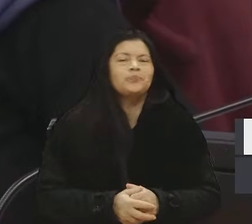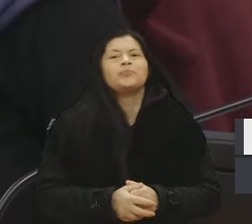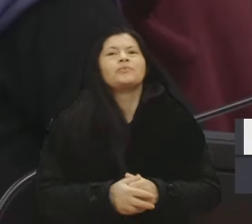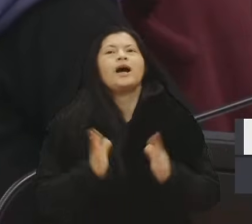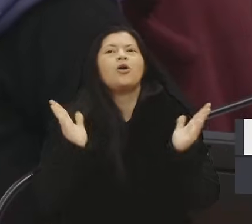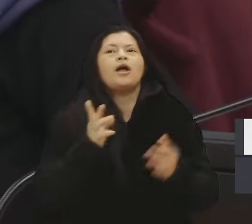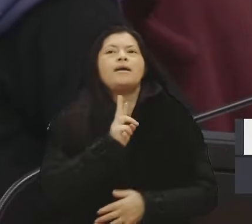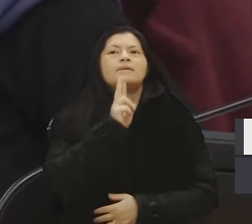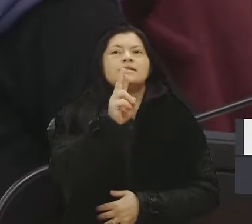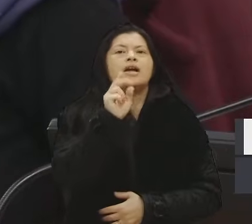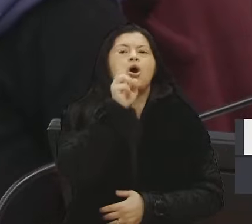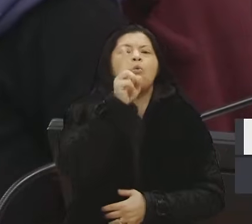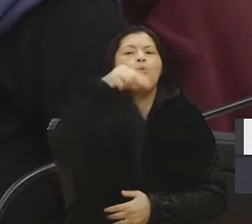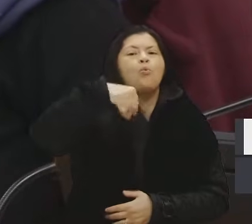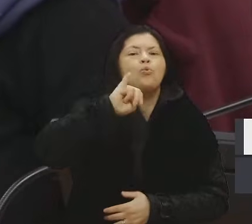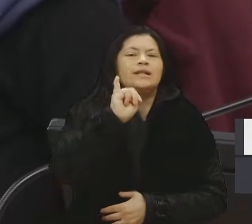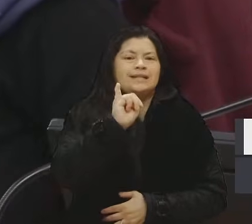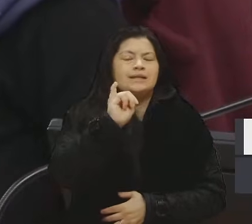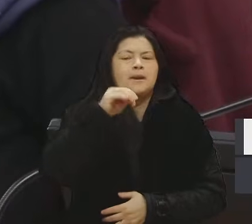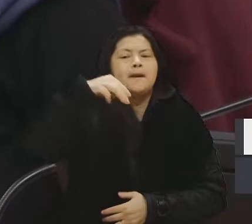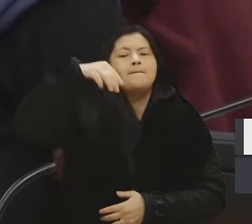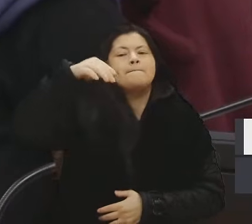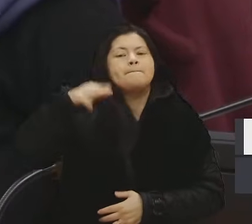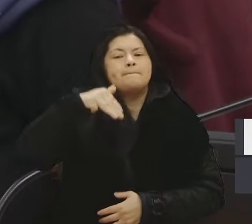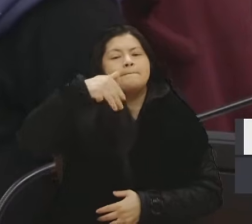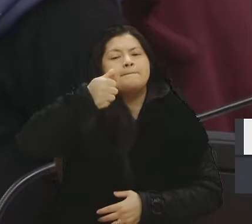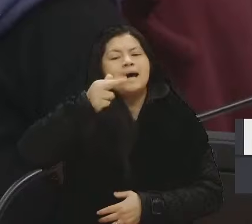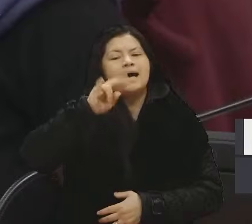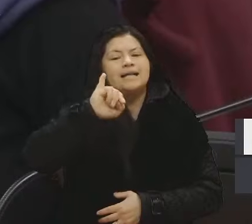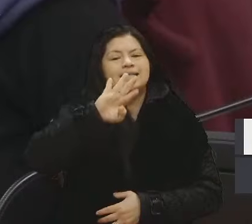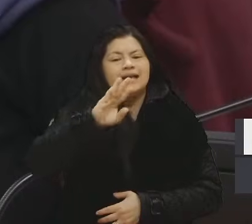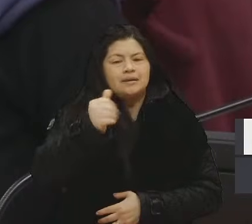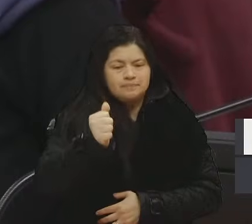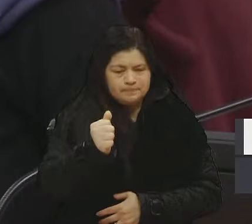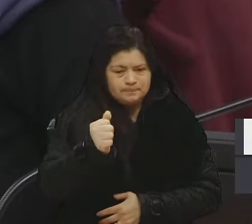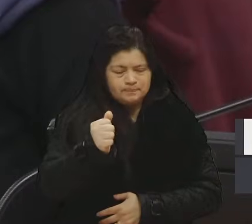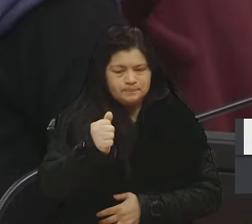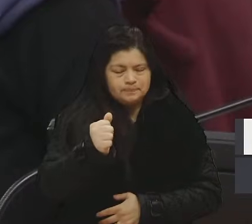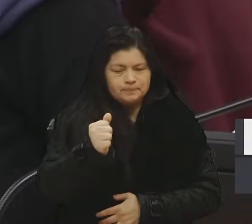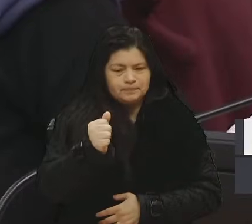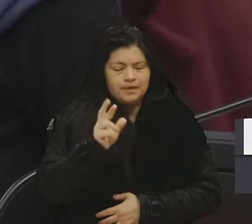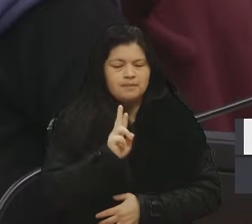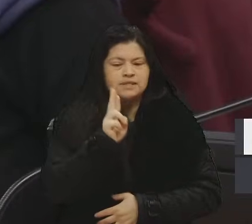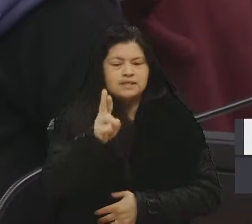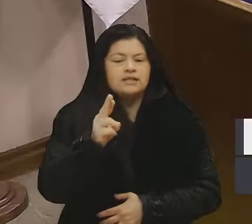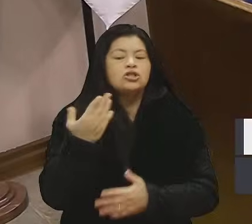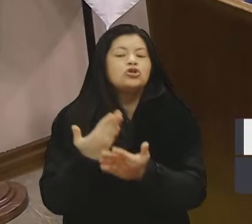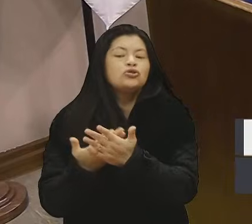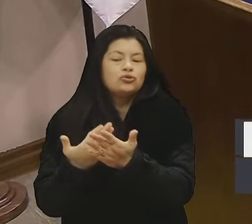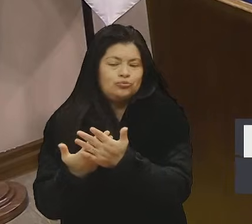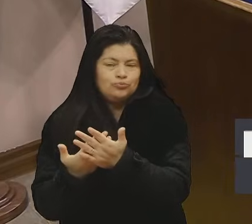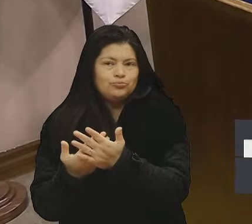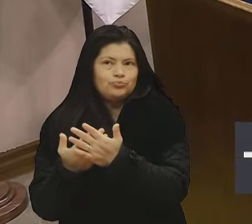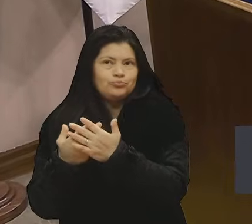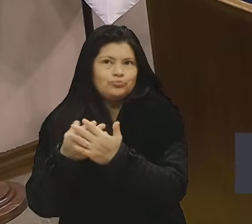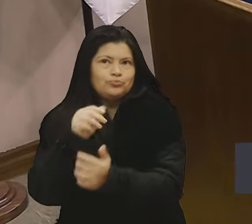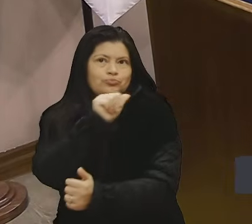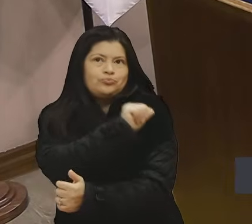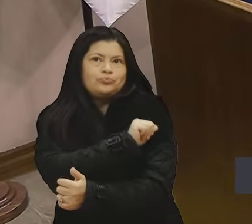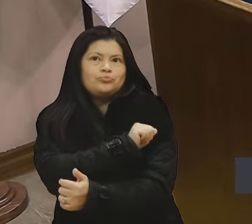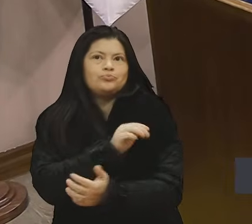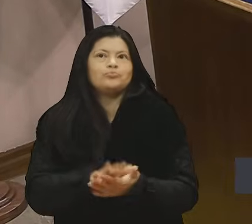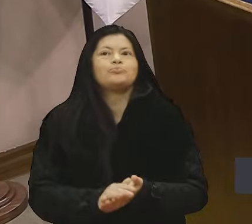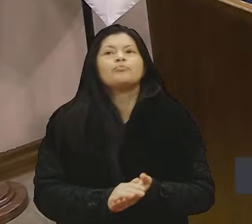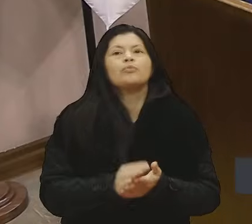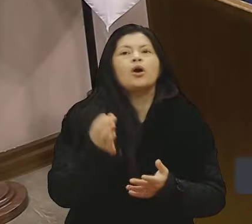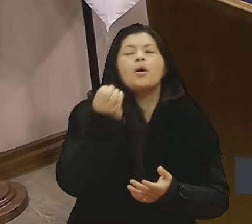UNE, a Maria Bárbara, representando aqui os estudantes. Então, boa noite, gente. Sou Maria Bárbara, né,